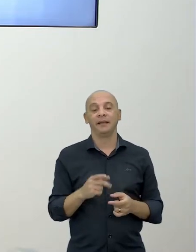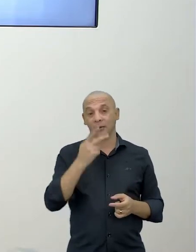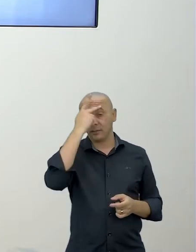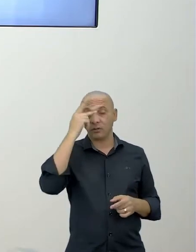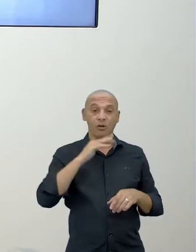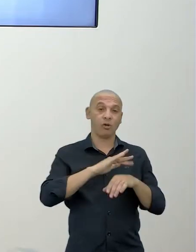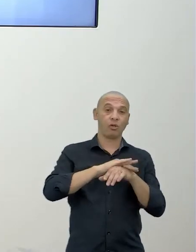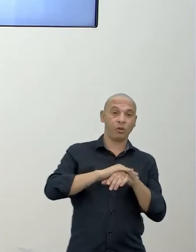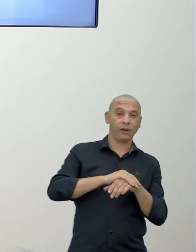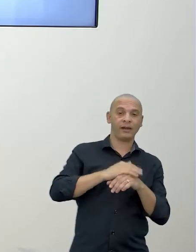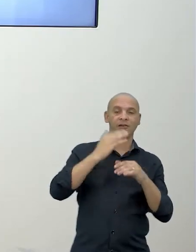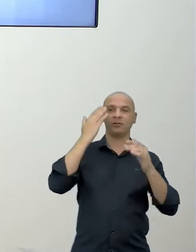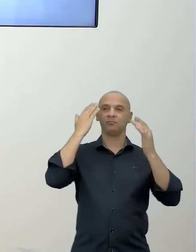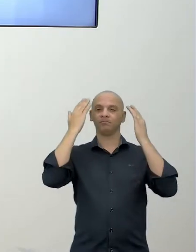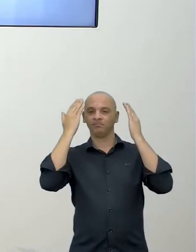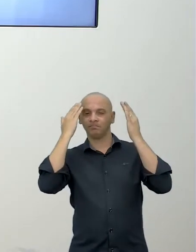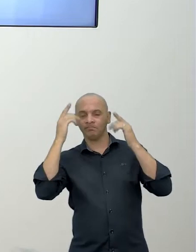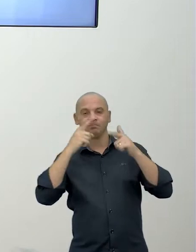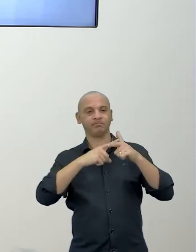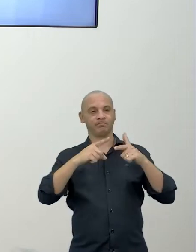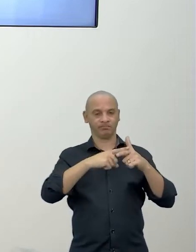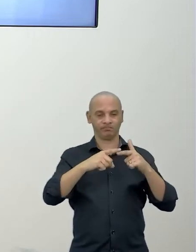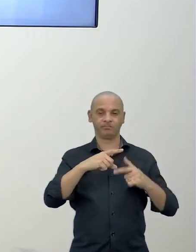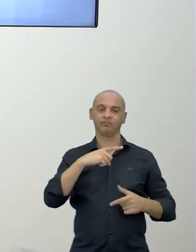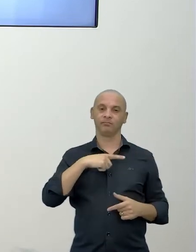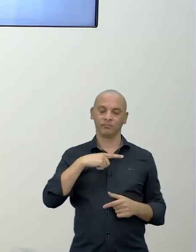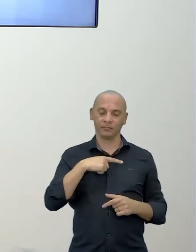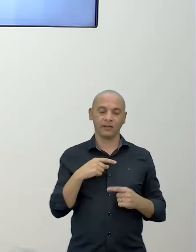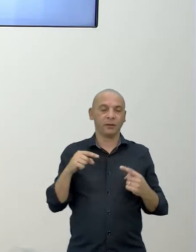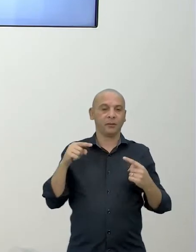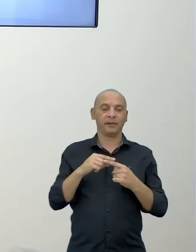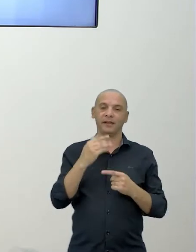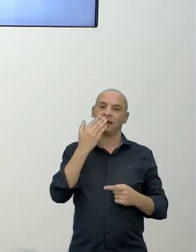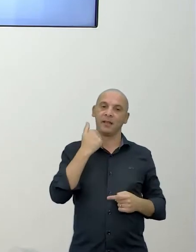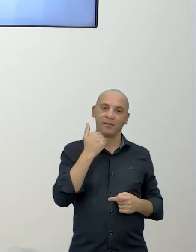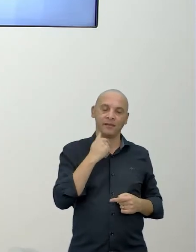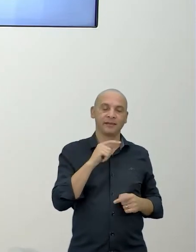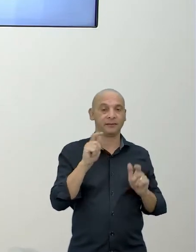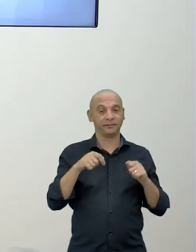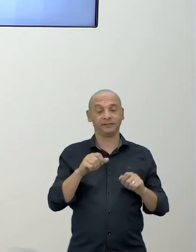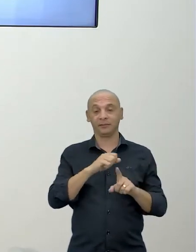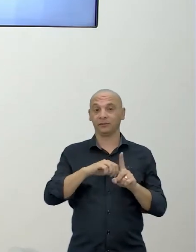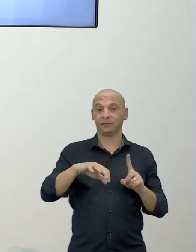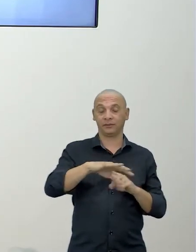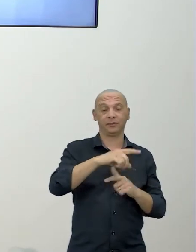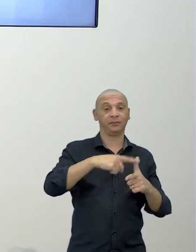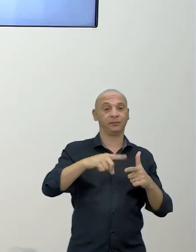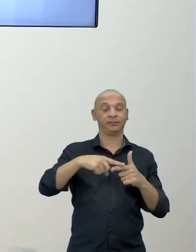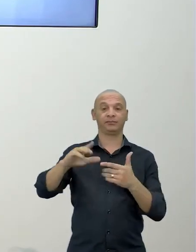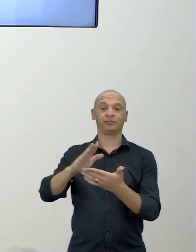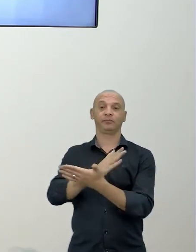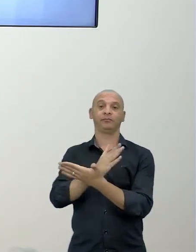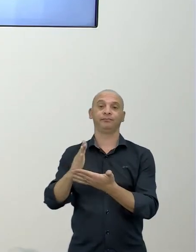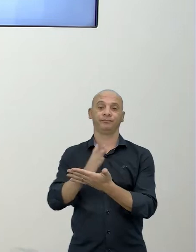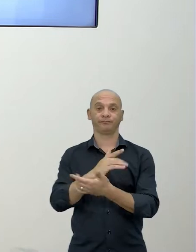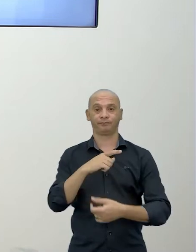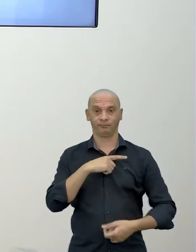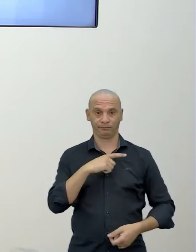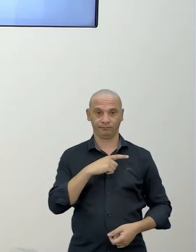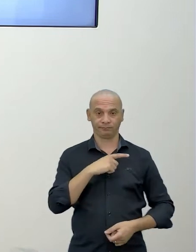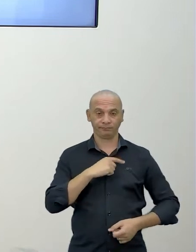problemas ambientais que impactam na alimentação, assim como também transtornos e distúrbios psicológicos vinculados à alimentação, que